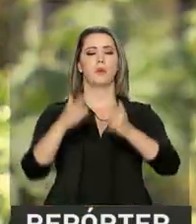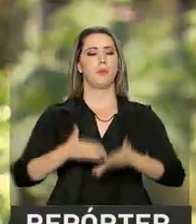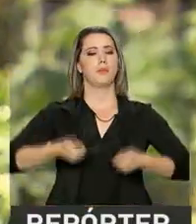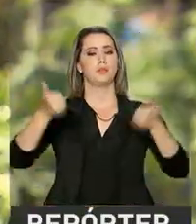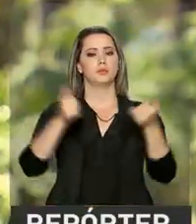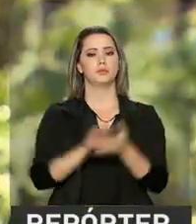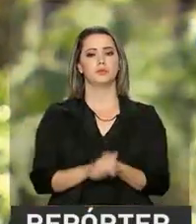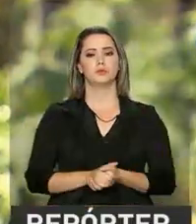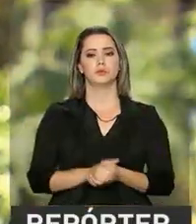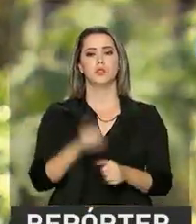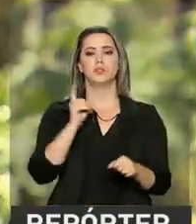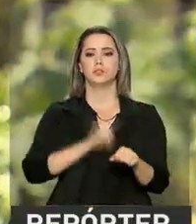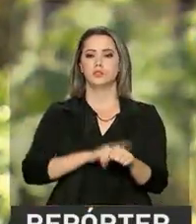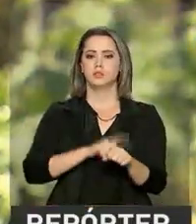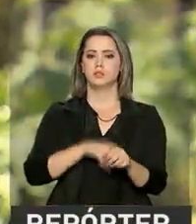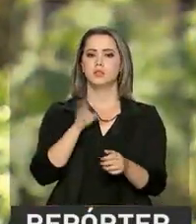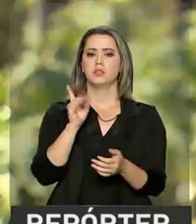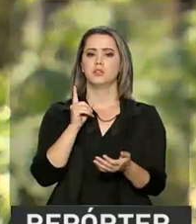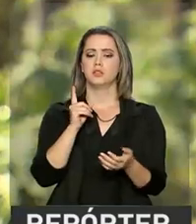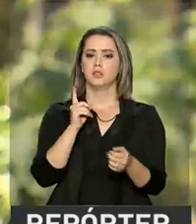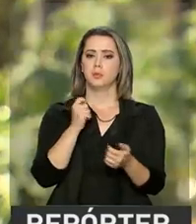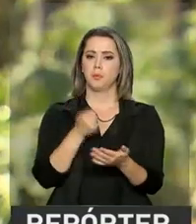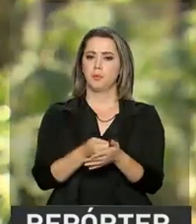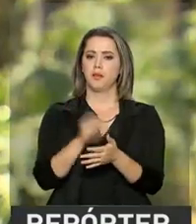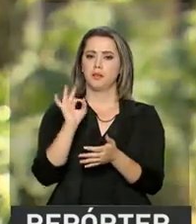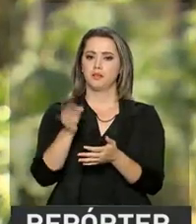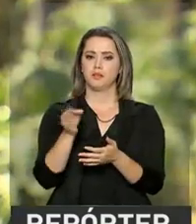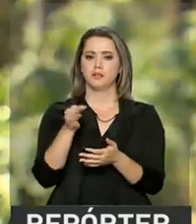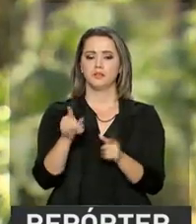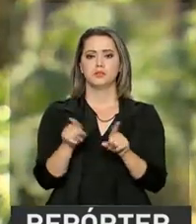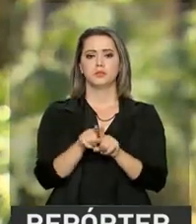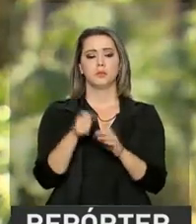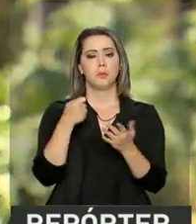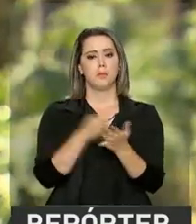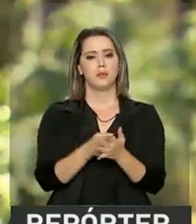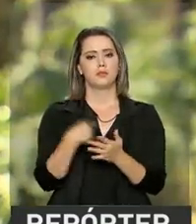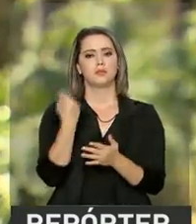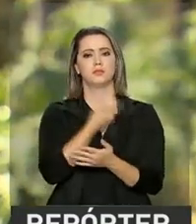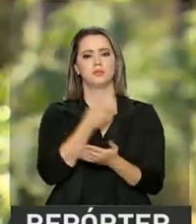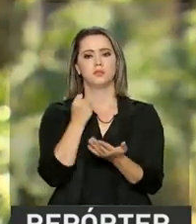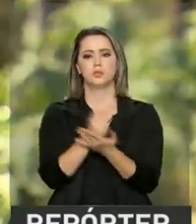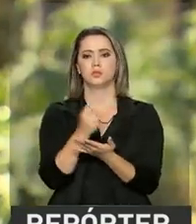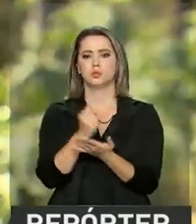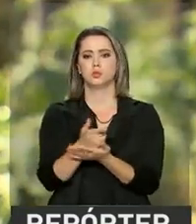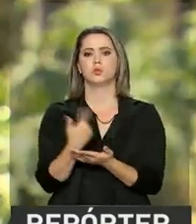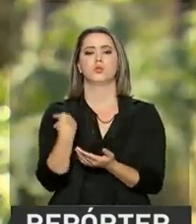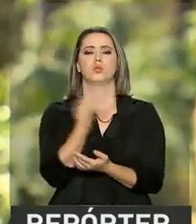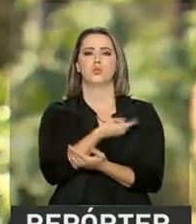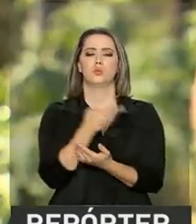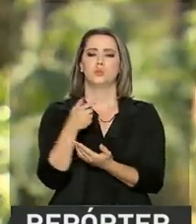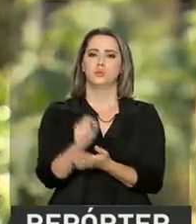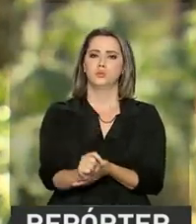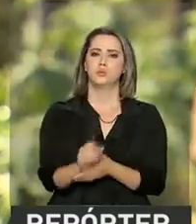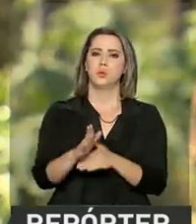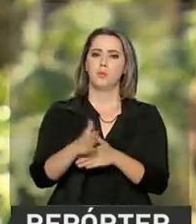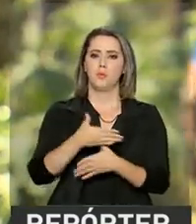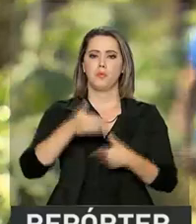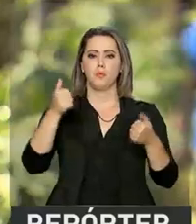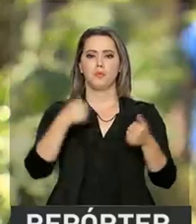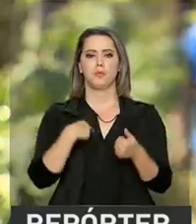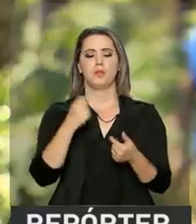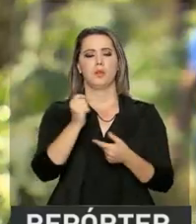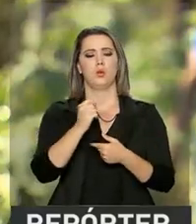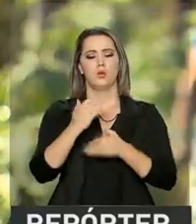tem um determinado tempo eles não pagar paga certinho e pô além de pagar as coisas da gente a gente compra as coisas da gente melhora o mantimento dentro da